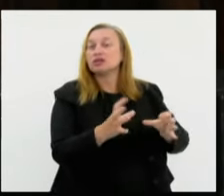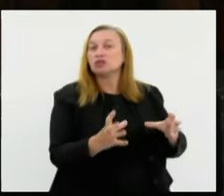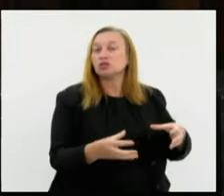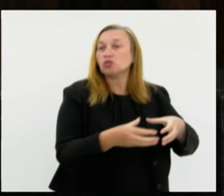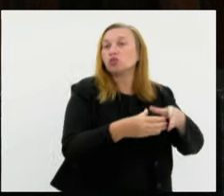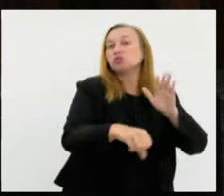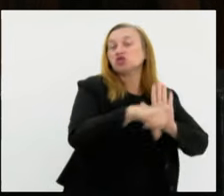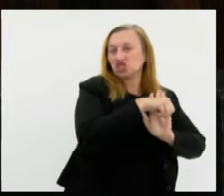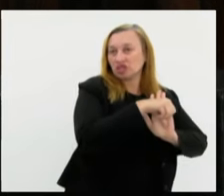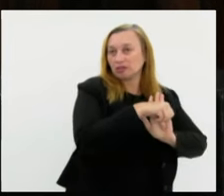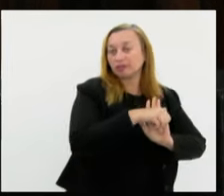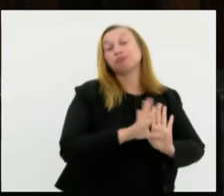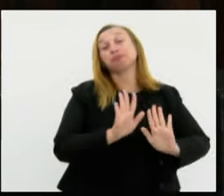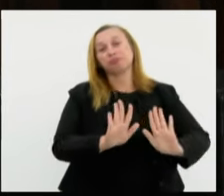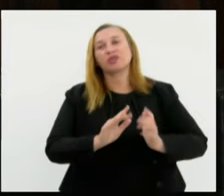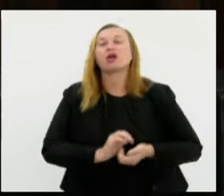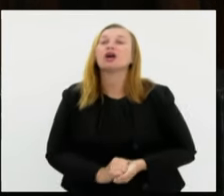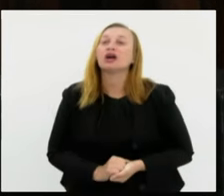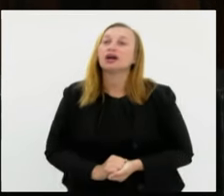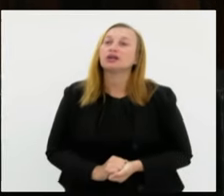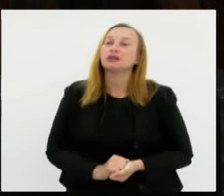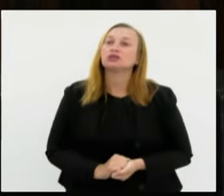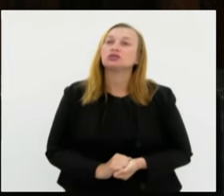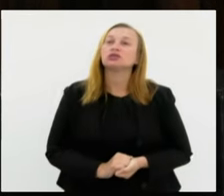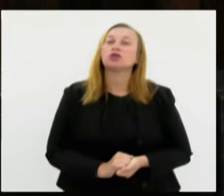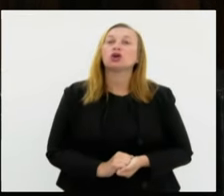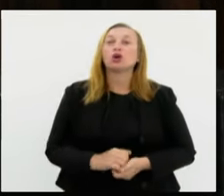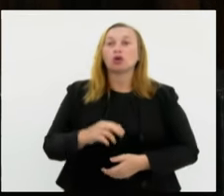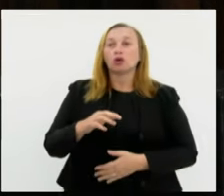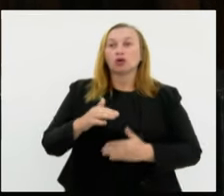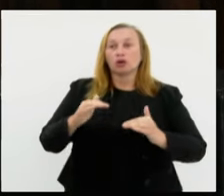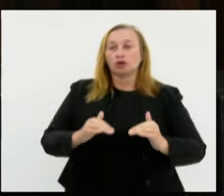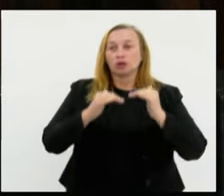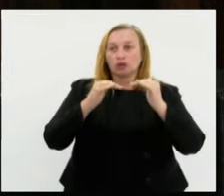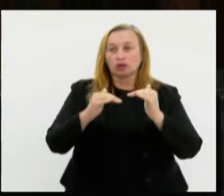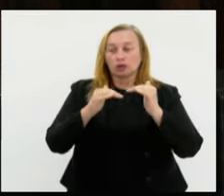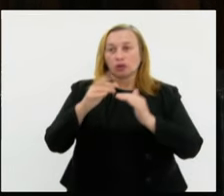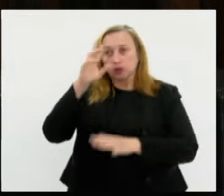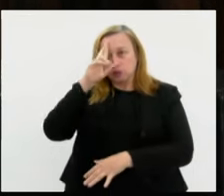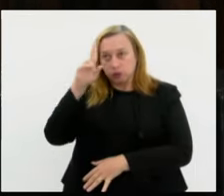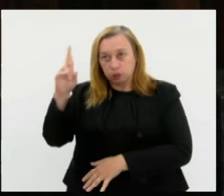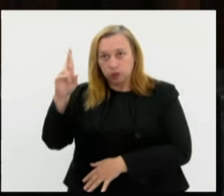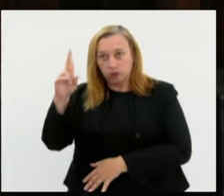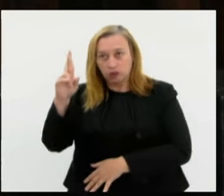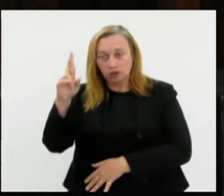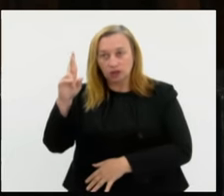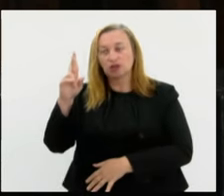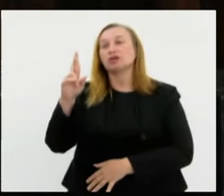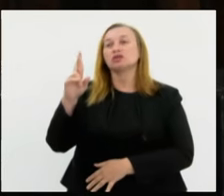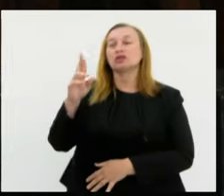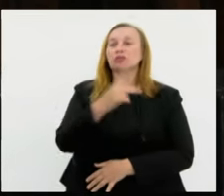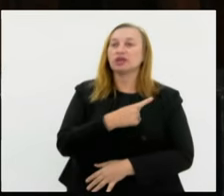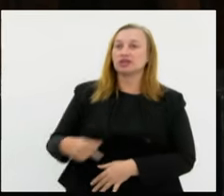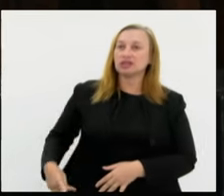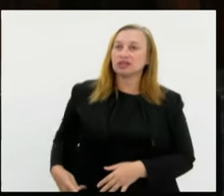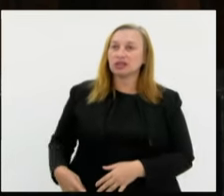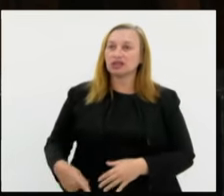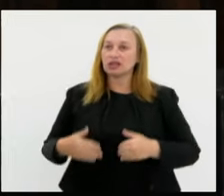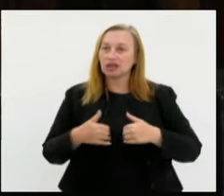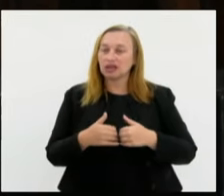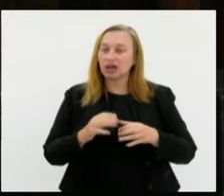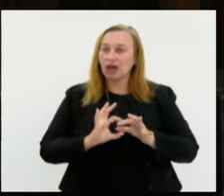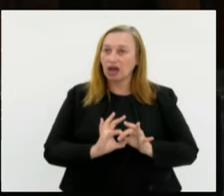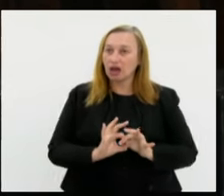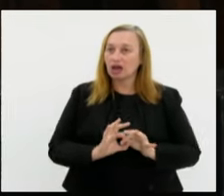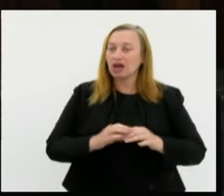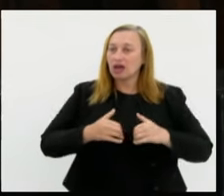criminosa. Feito isso, Vossa Excelência abriu um processo administrativo, é importante deixar claro para os deputados que não acompanharam o